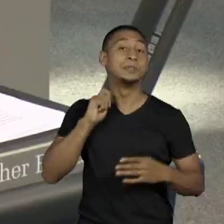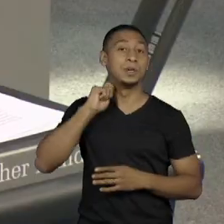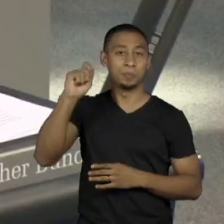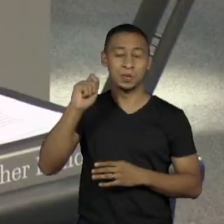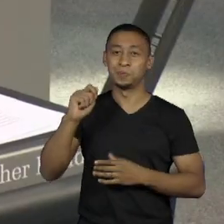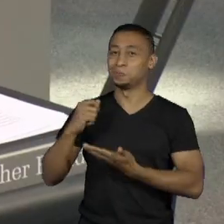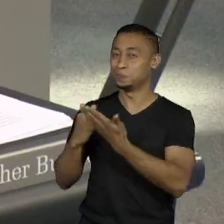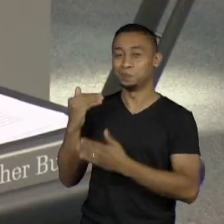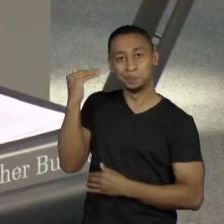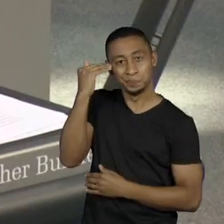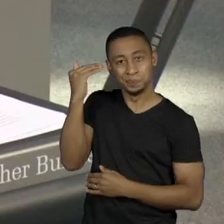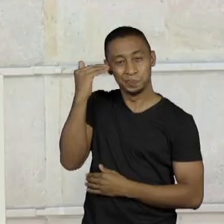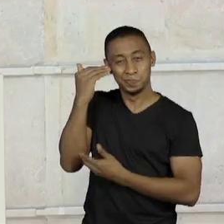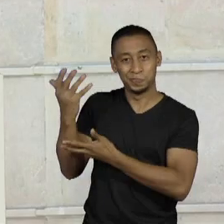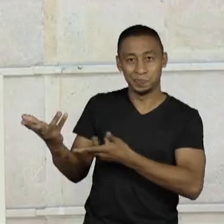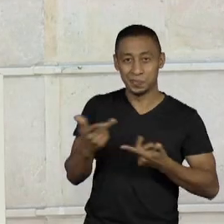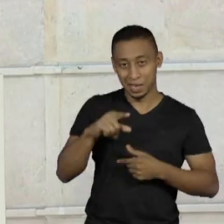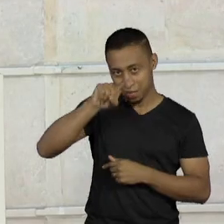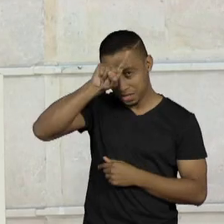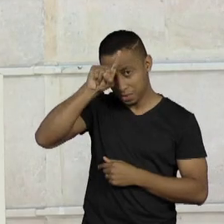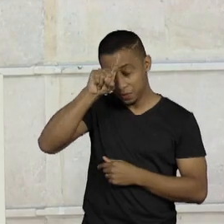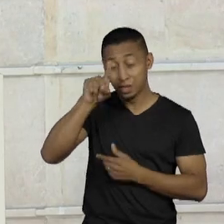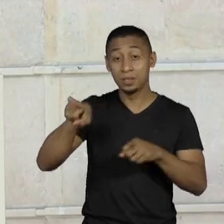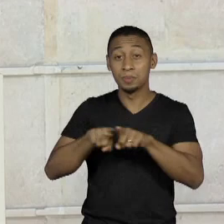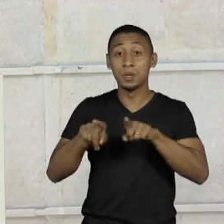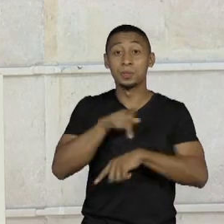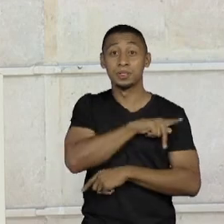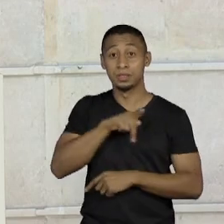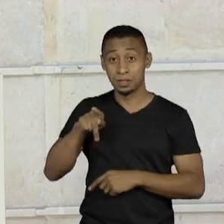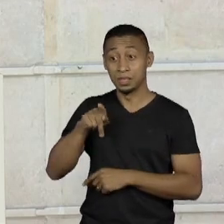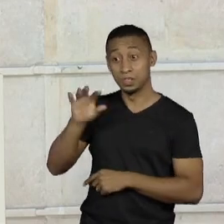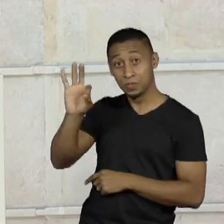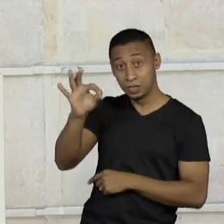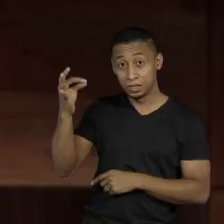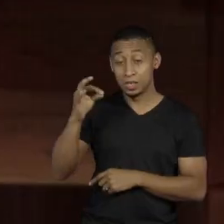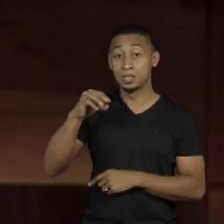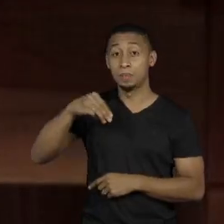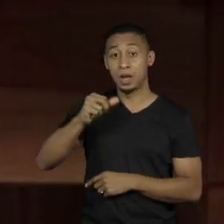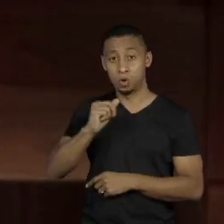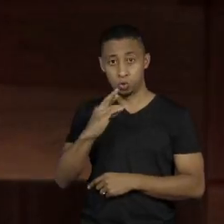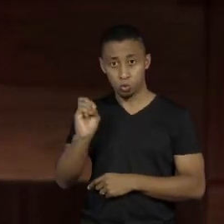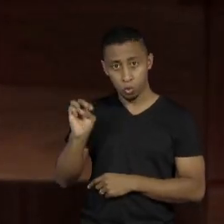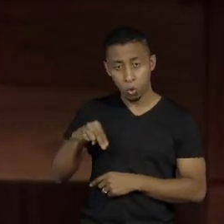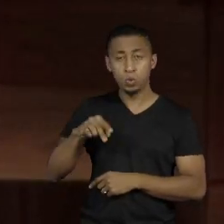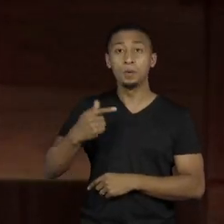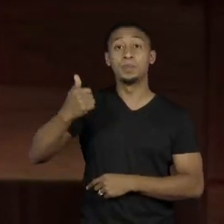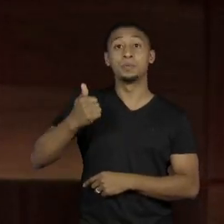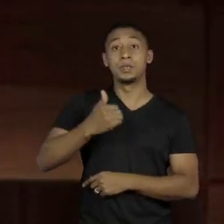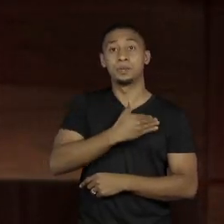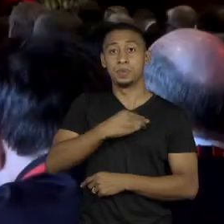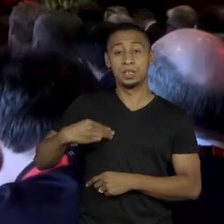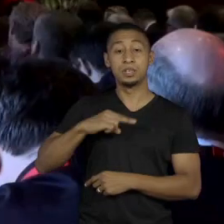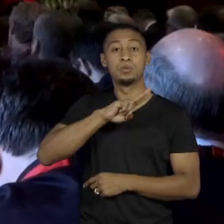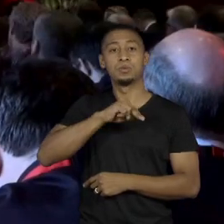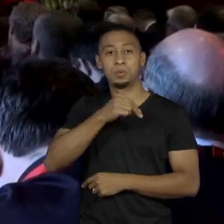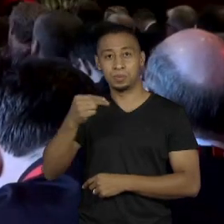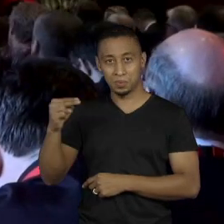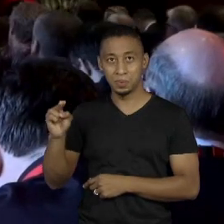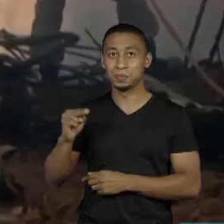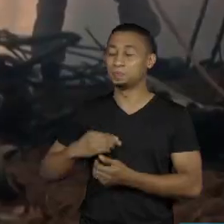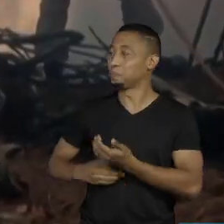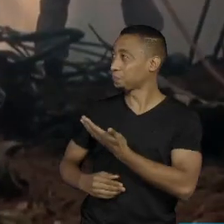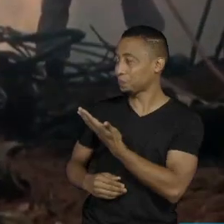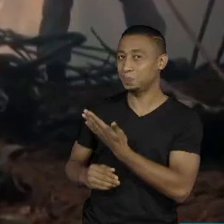chanceler alemã Angela Merkel, o presidente francês Emmanuel Macron e a primeira-ministra da Noruega, Erna